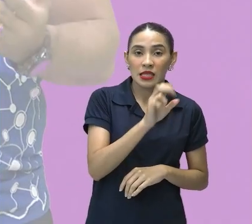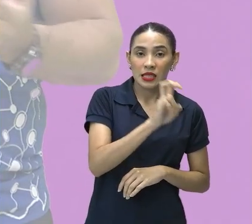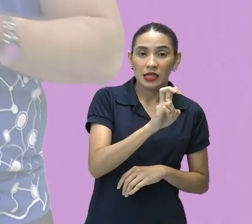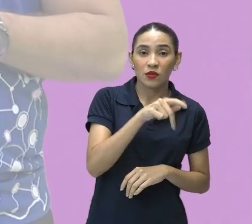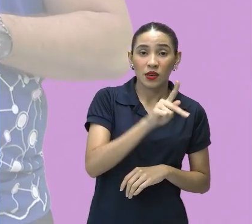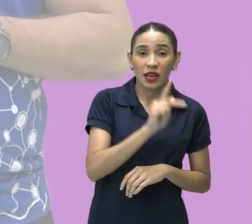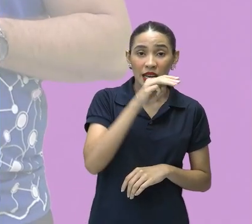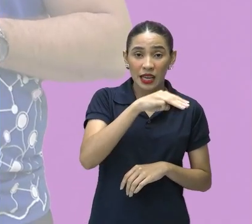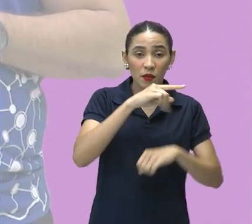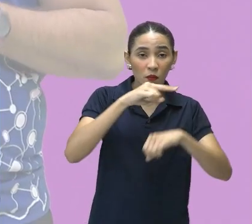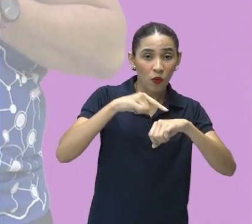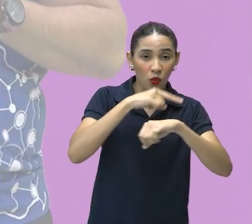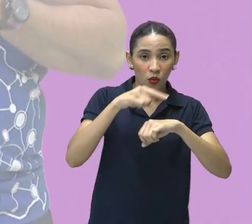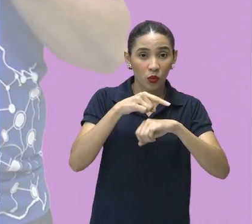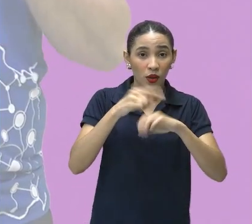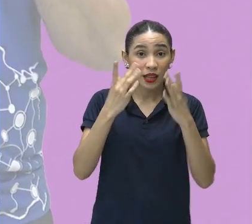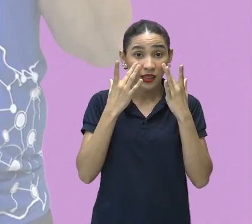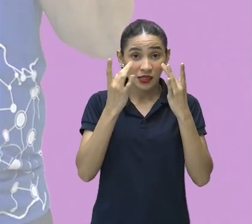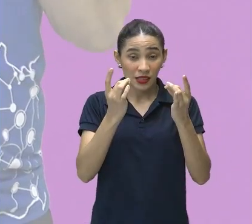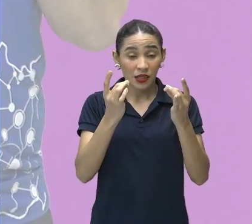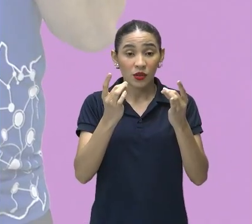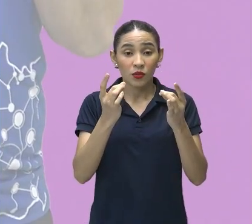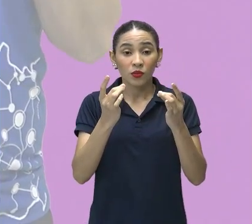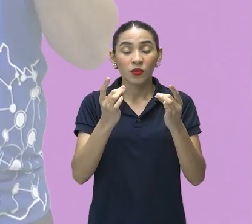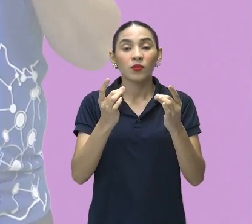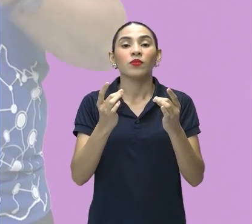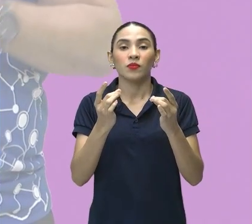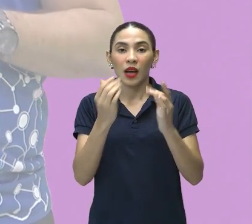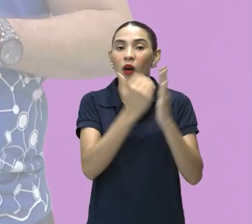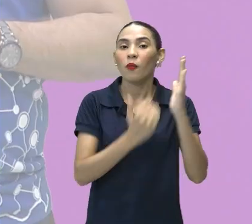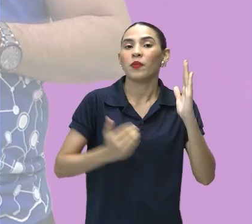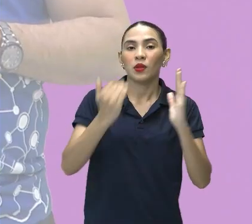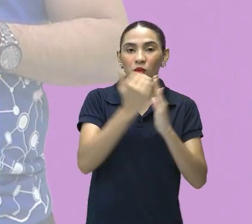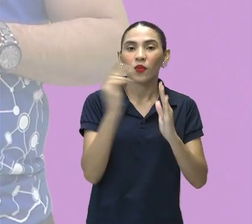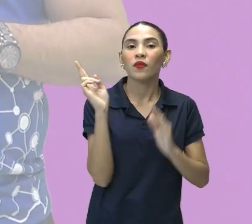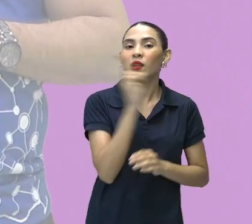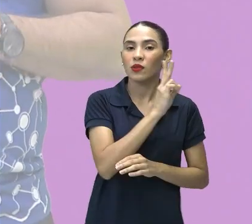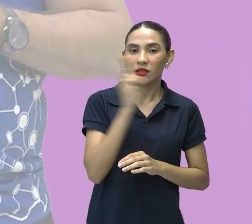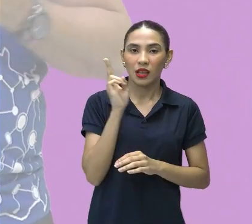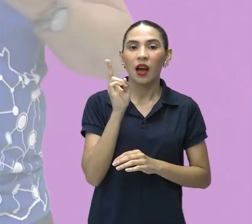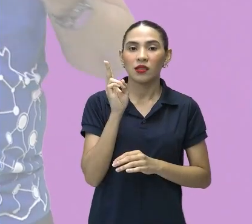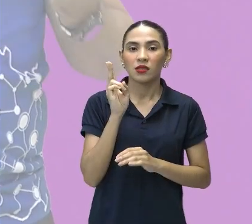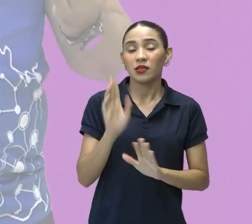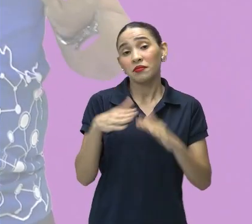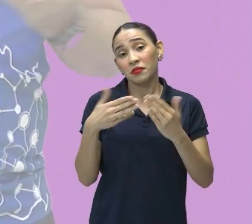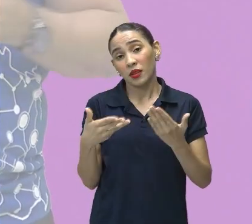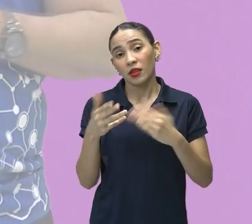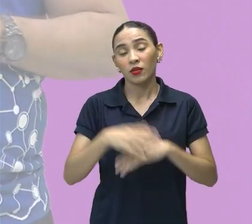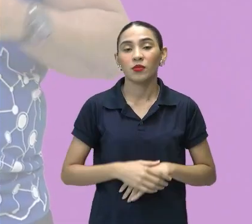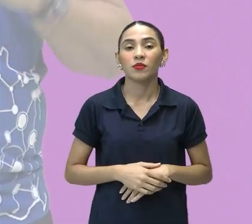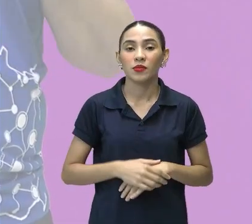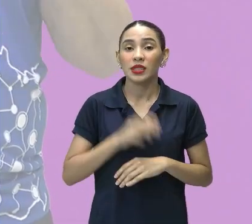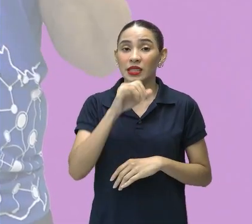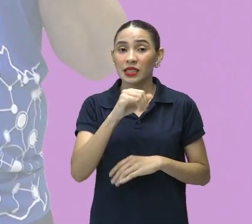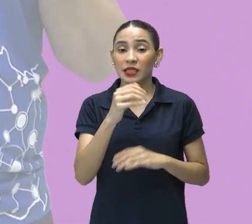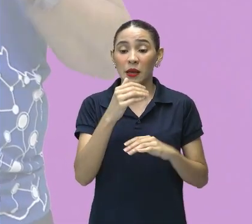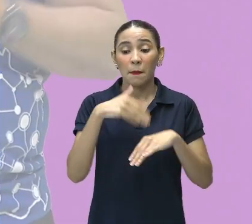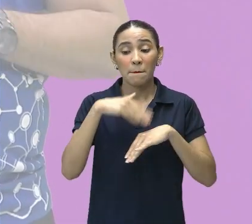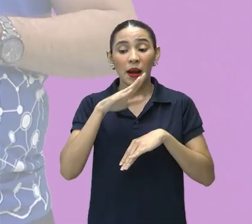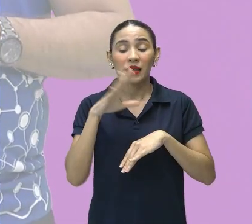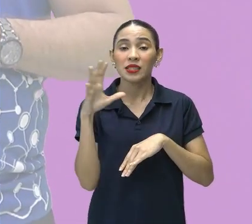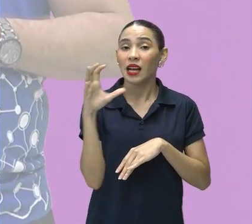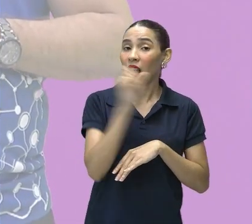65 km por hora, observe que ele aumentou a sua velocidade. Então, logicamente, se ele foi mais